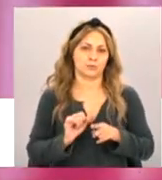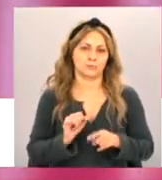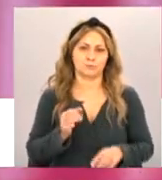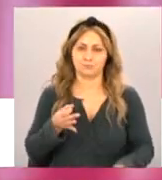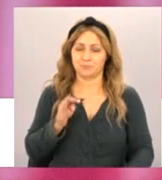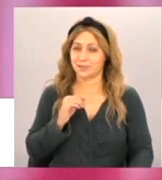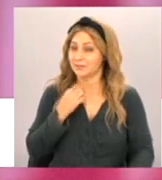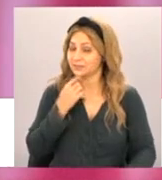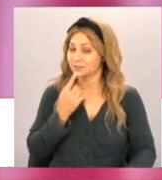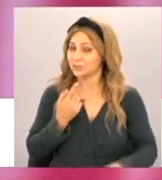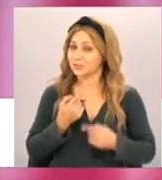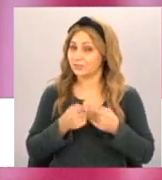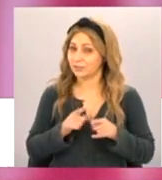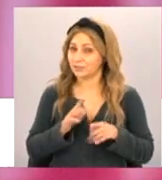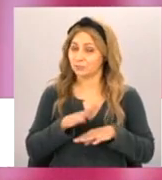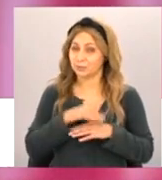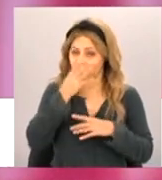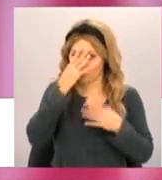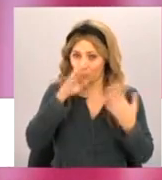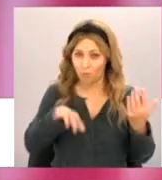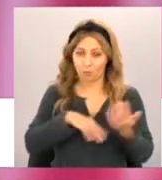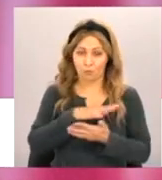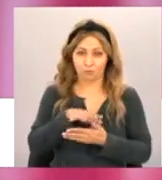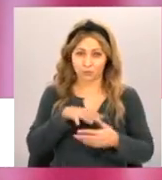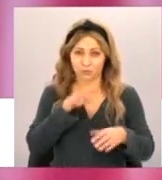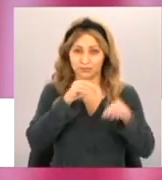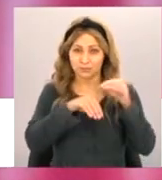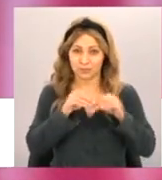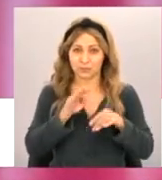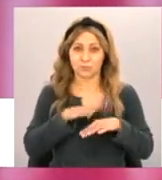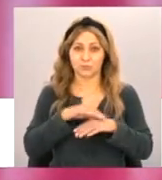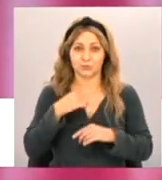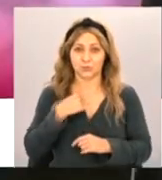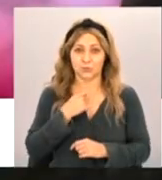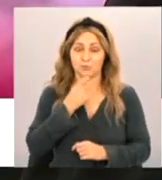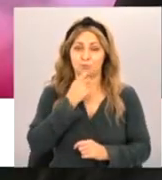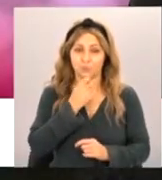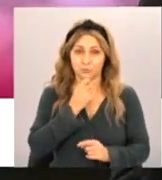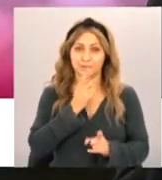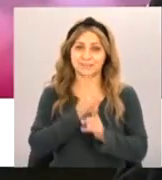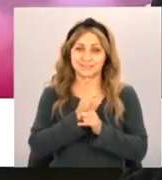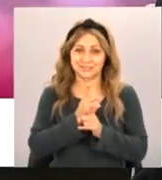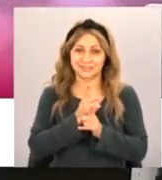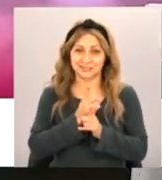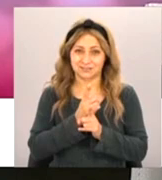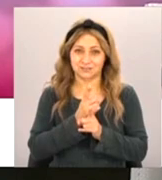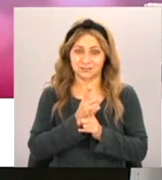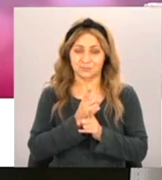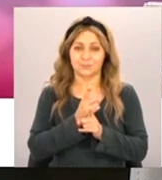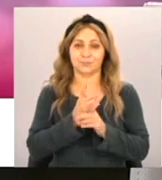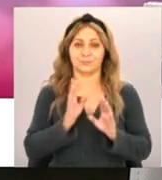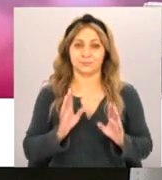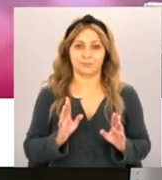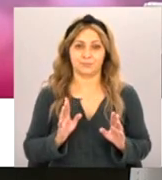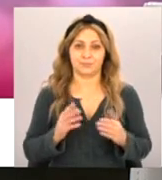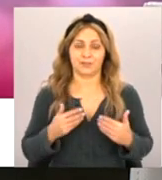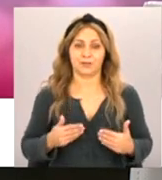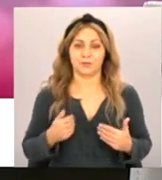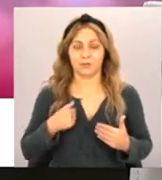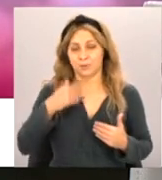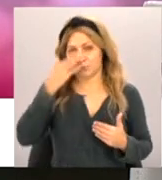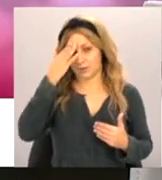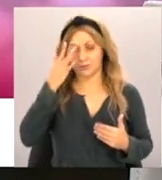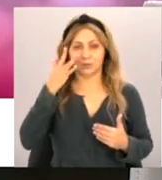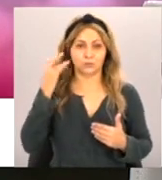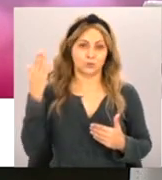eu peço diz daí a confusão no eleitorado e daí a insistência Nesta mesma que estão a terminar essa parte e eu acho neste momento eu acho que